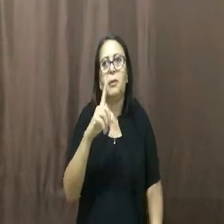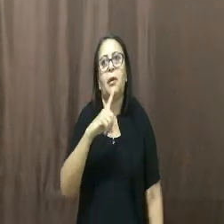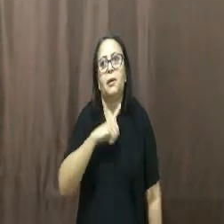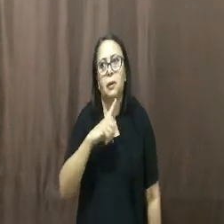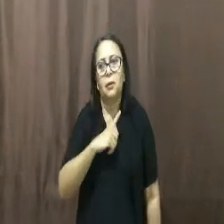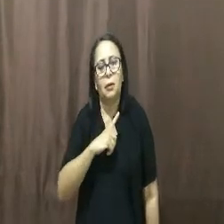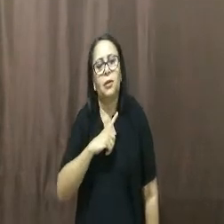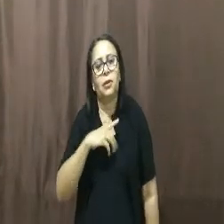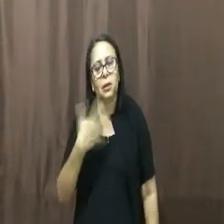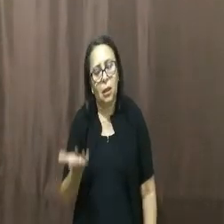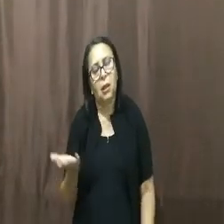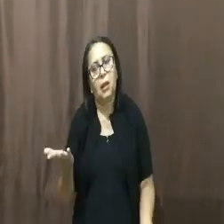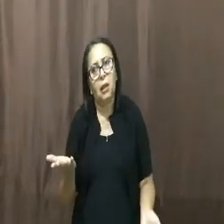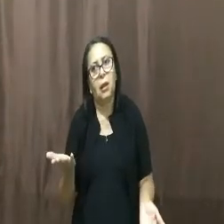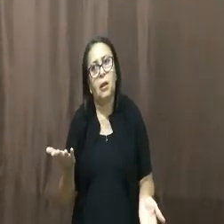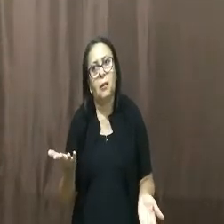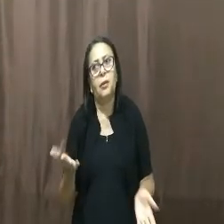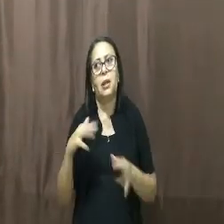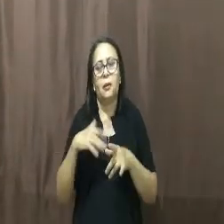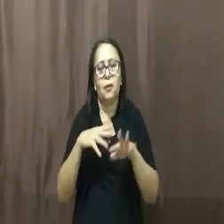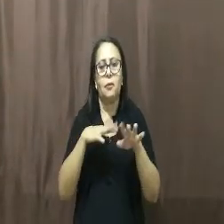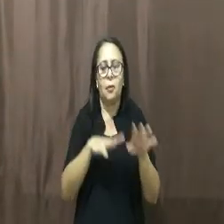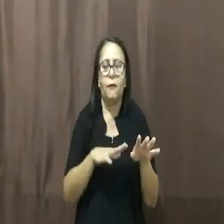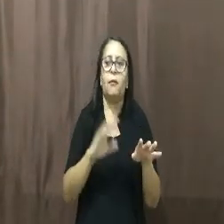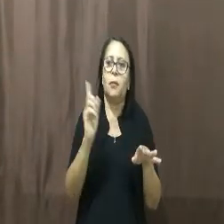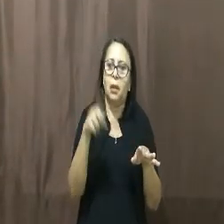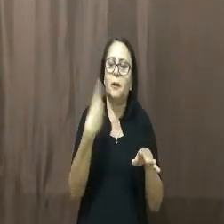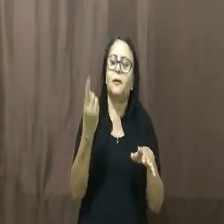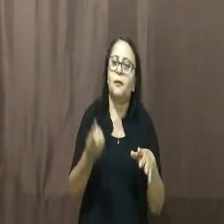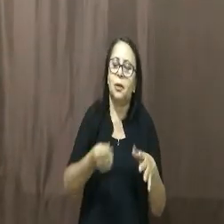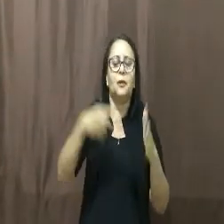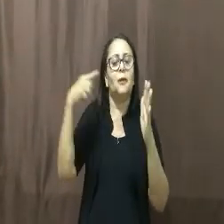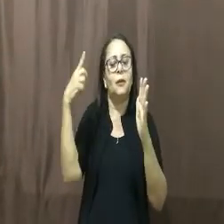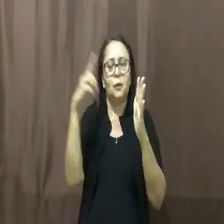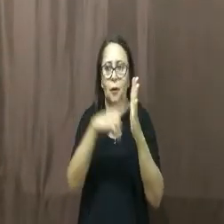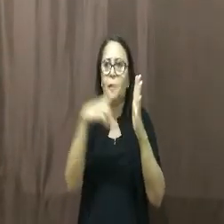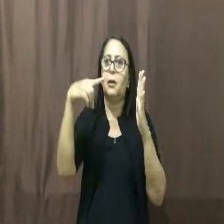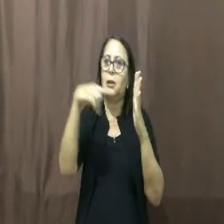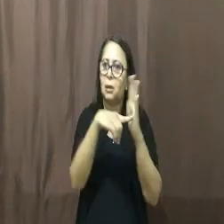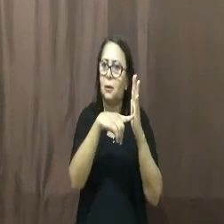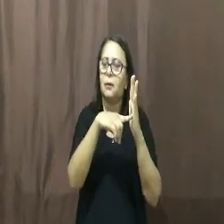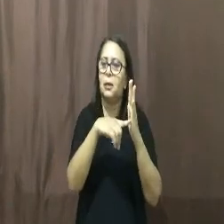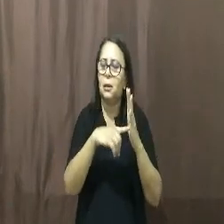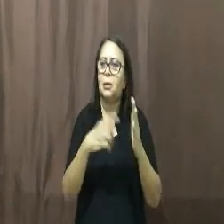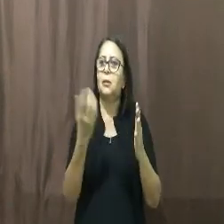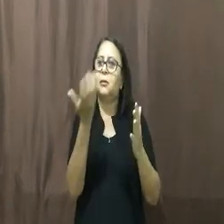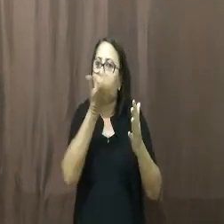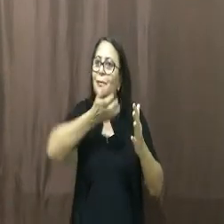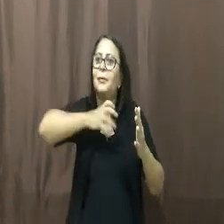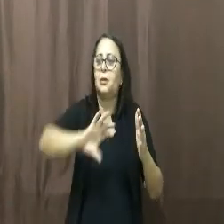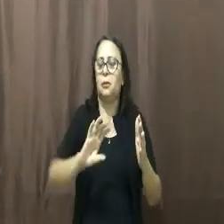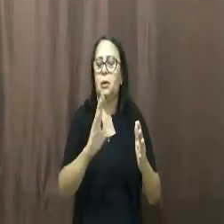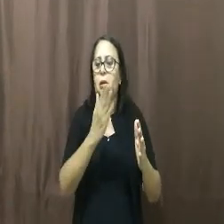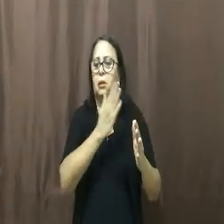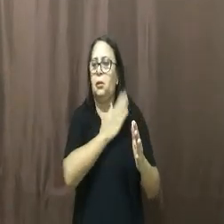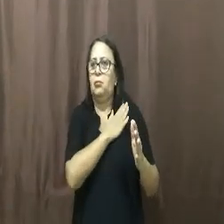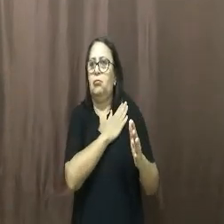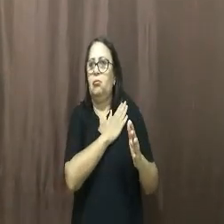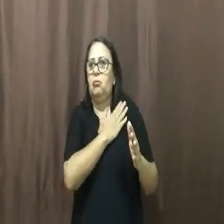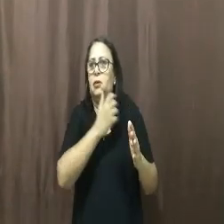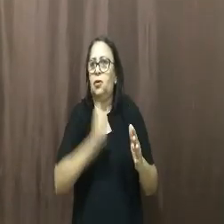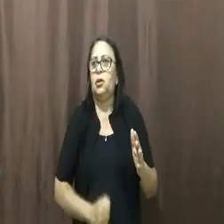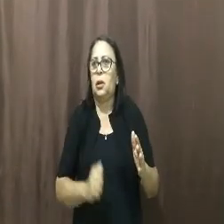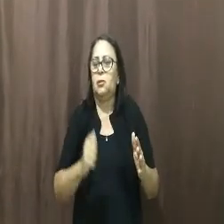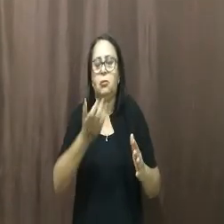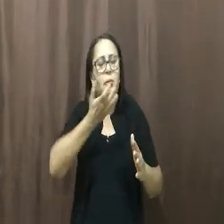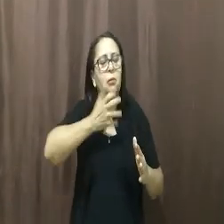e temos voz, e temos esse espaço de estar denunciando, nós dizemos aqui: ditadura nunca mais. Porque quem